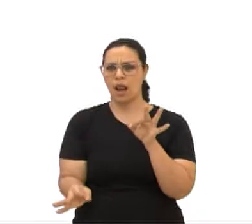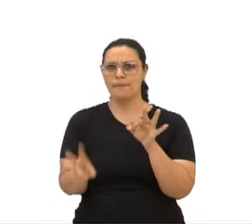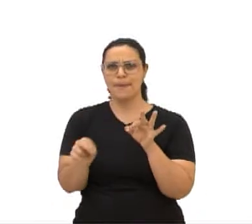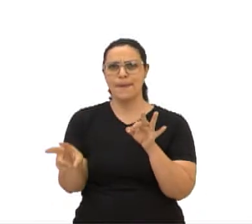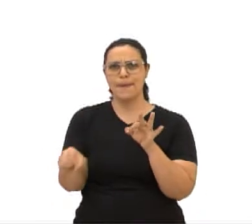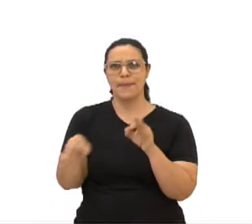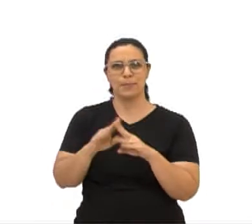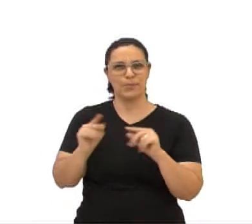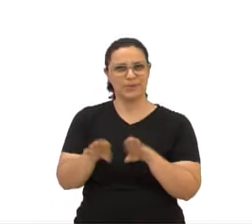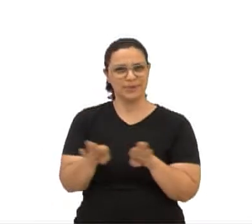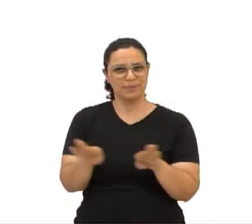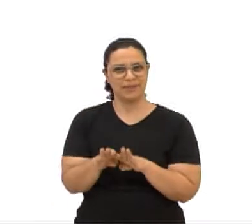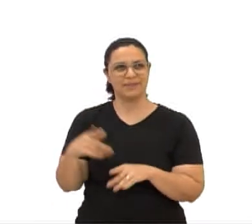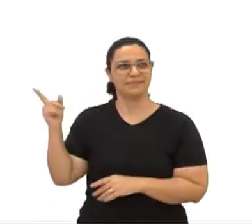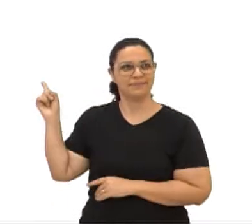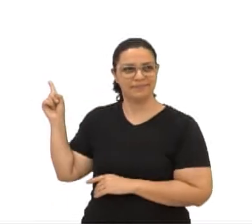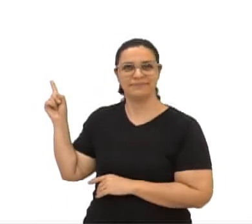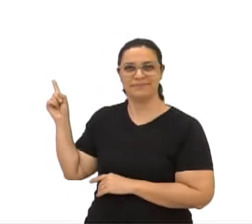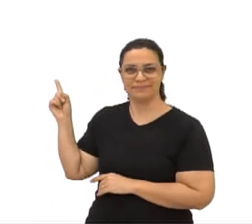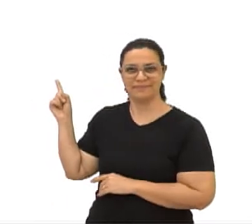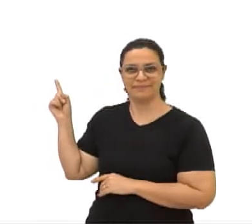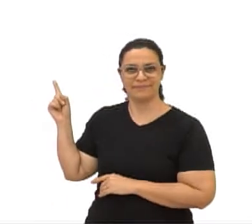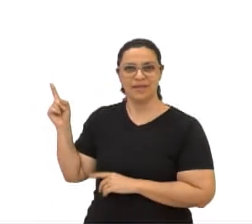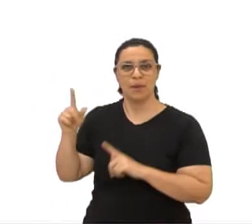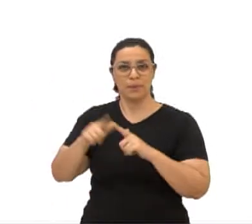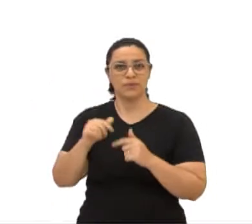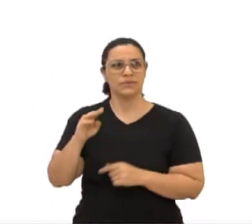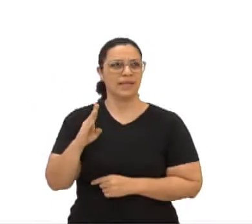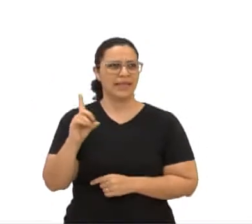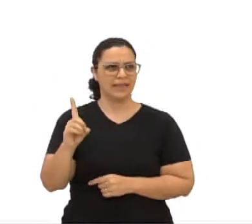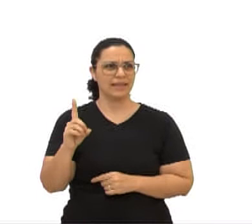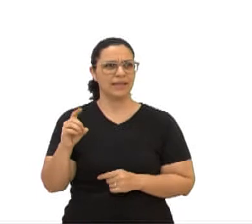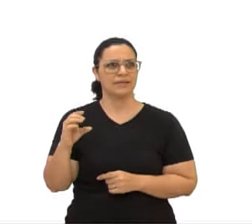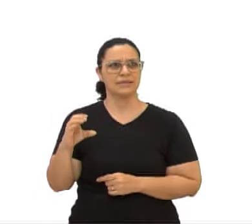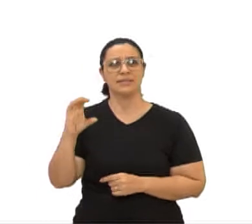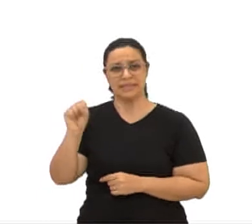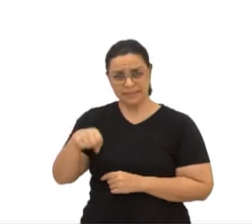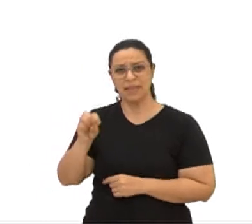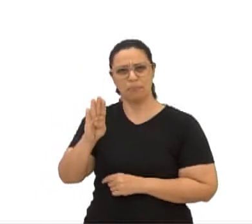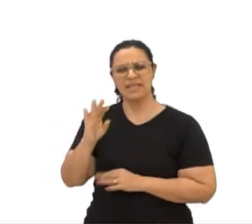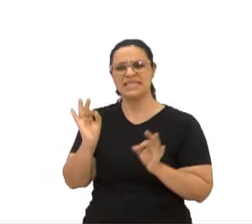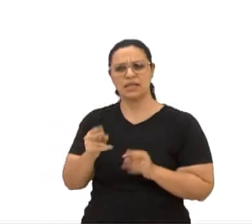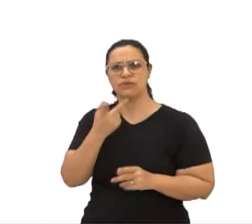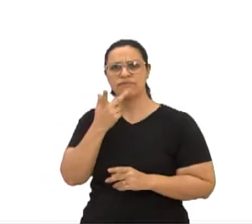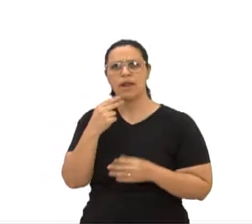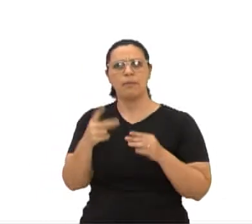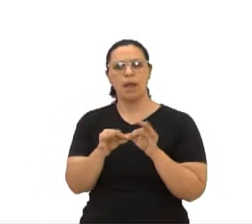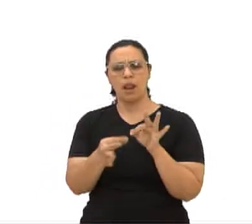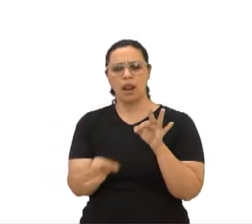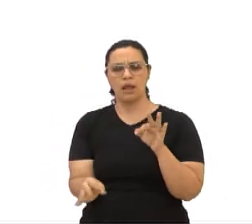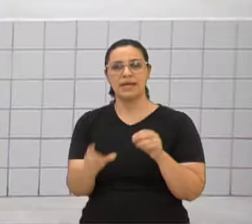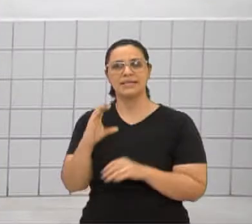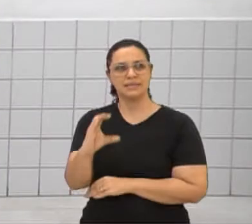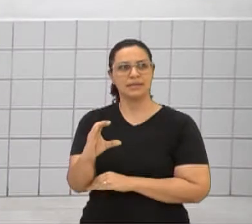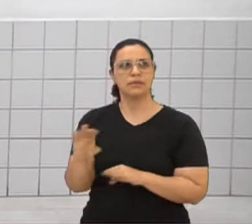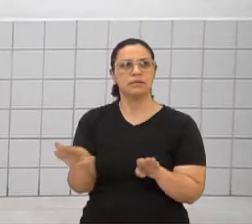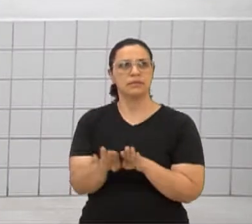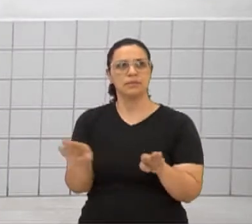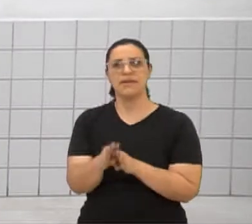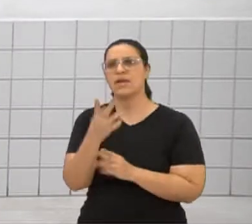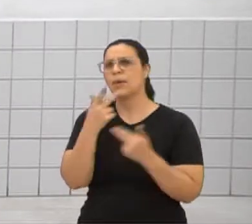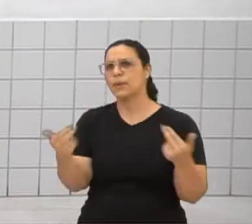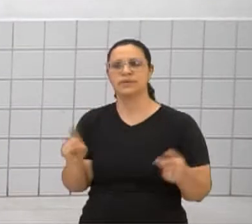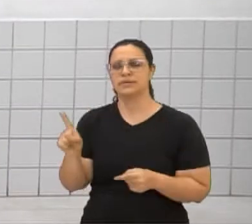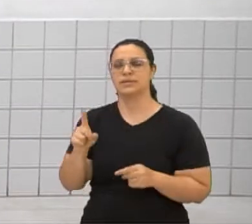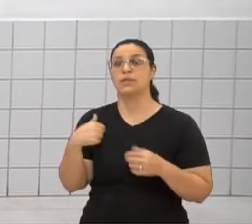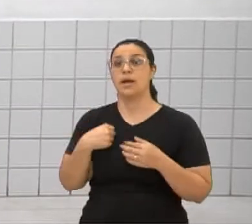demais né a letra você fala pouco não nada a ver a ver você fala demais sim tem tudo a ver né E que mais a letra C